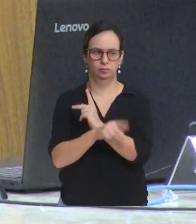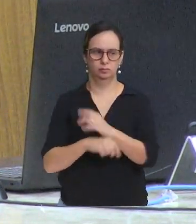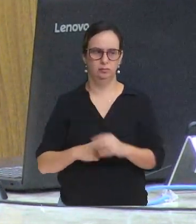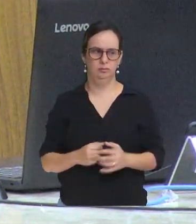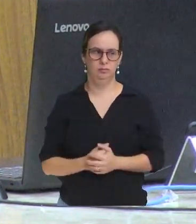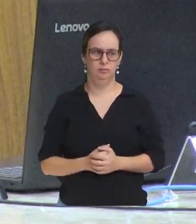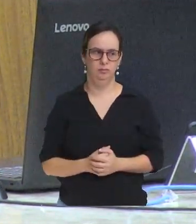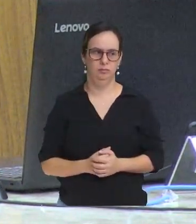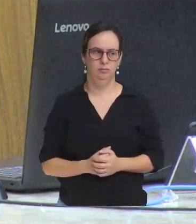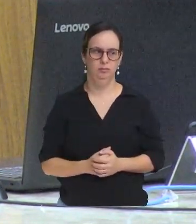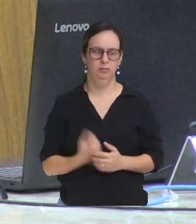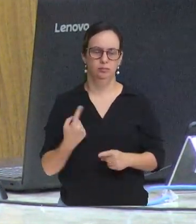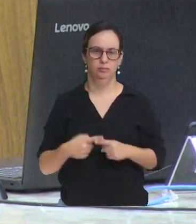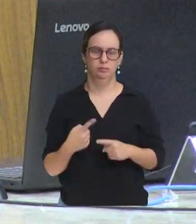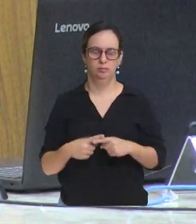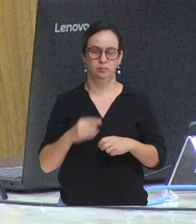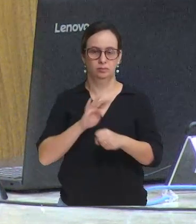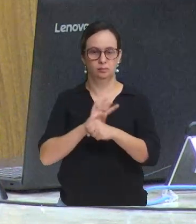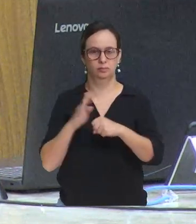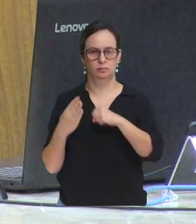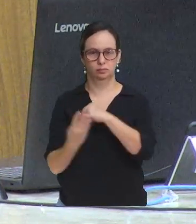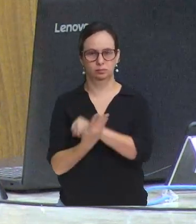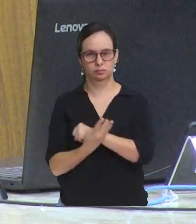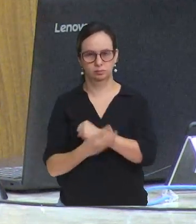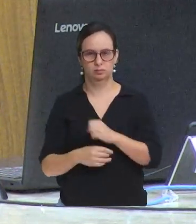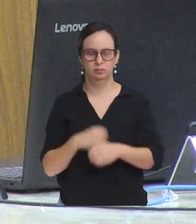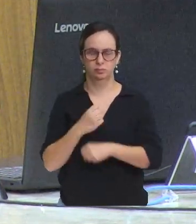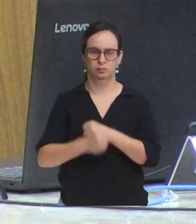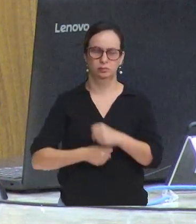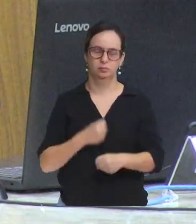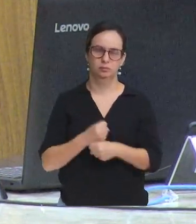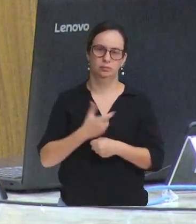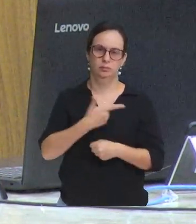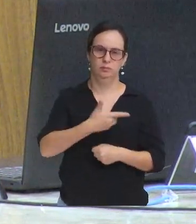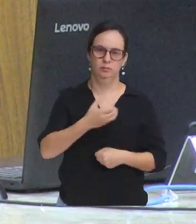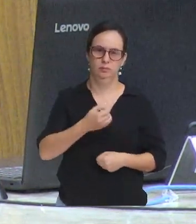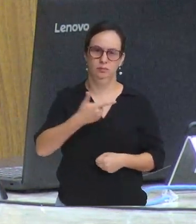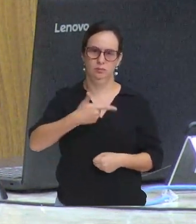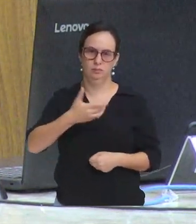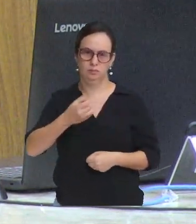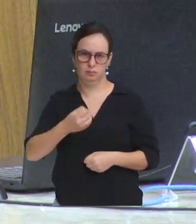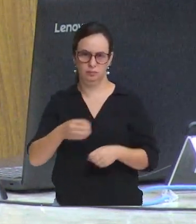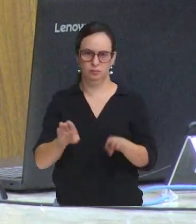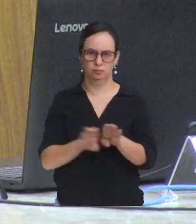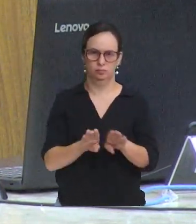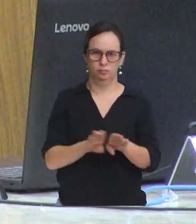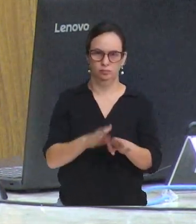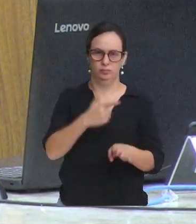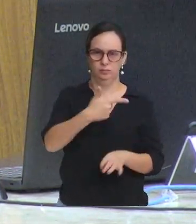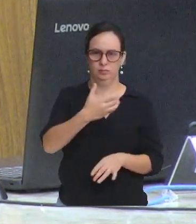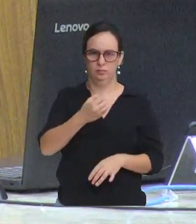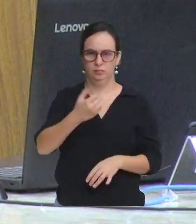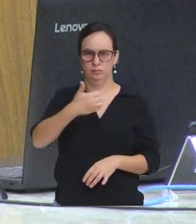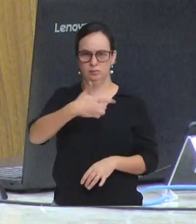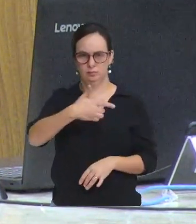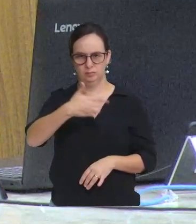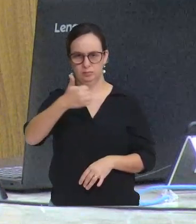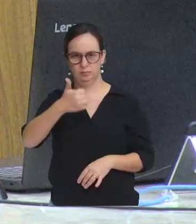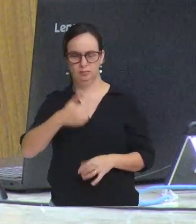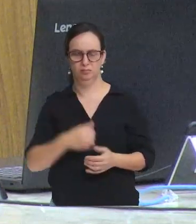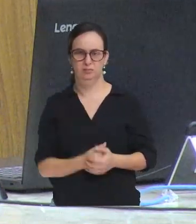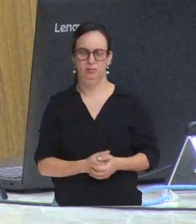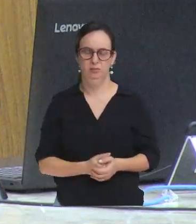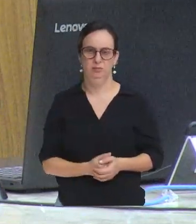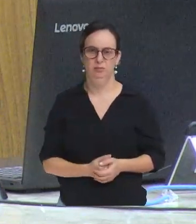da pandemia, nos anos de 2020 e 2021, não foi possível implantá-lo. Então, já no primeiro mês